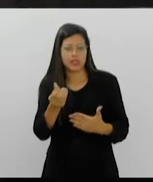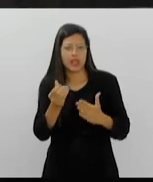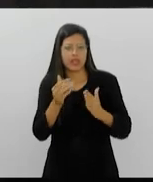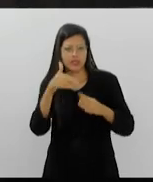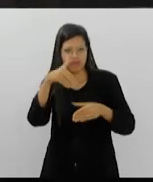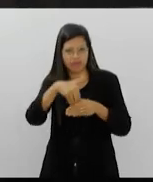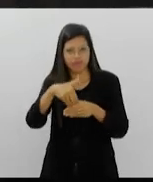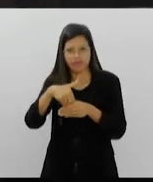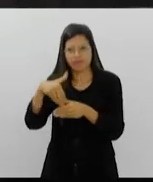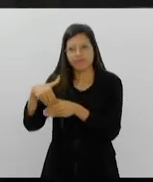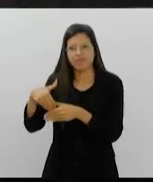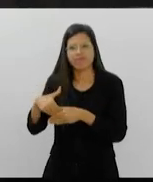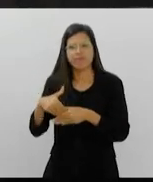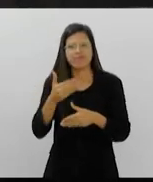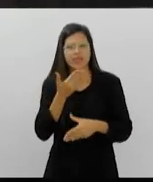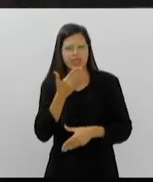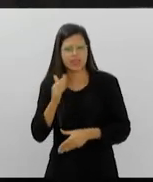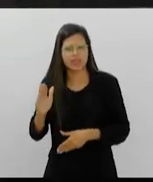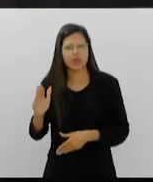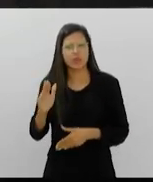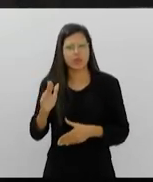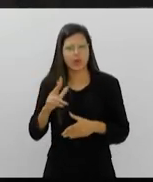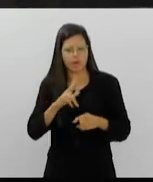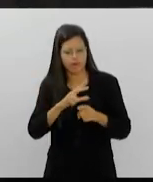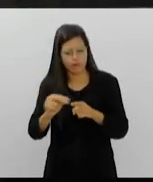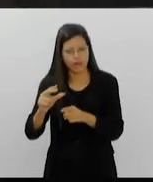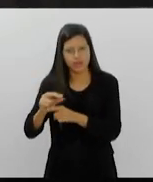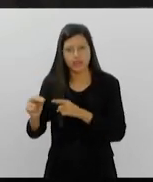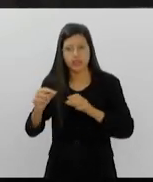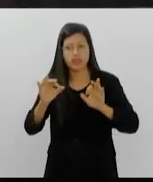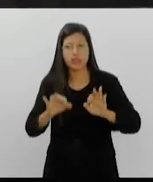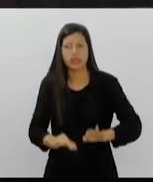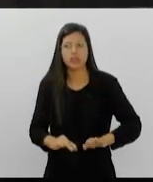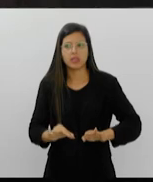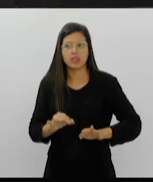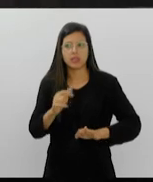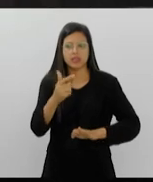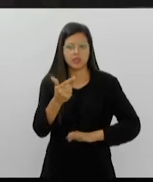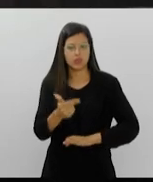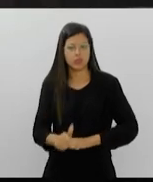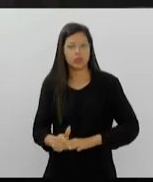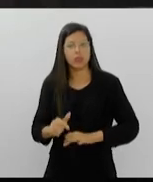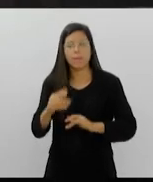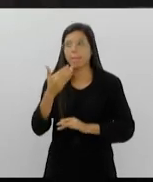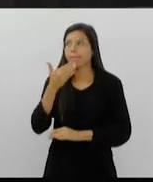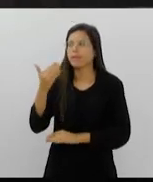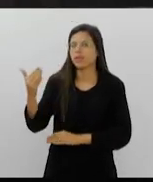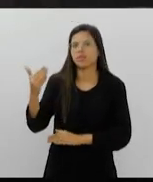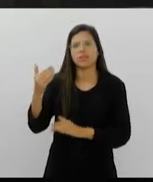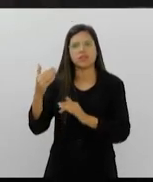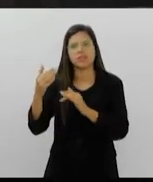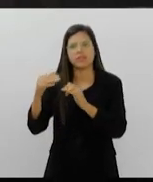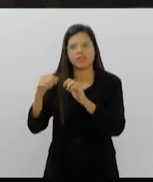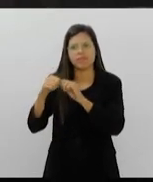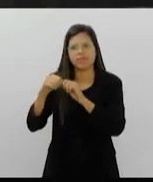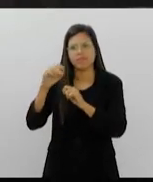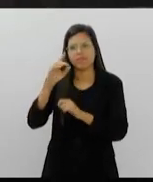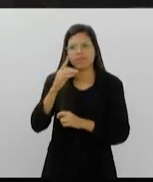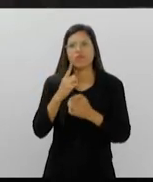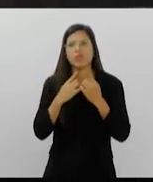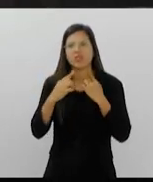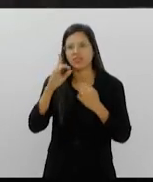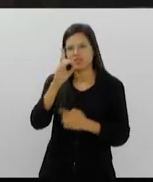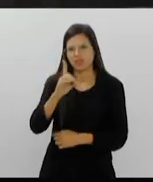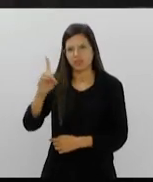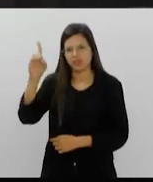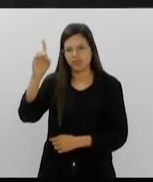venci, eu tenho certeza absoluta que mais uma vez eu pedi que fosse feita a vontade do Nosso Senhor